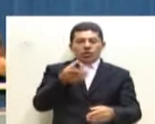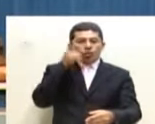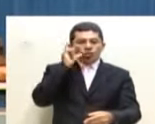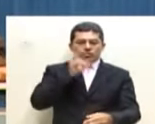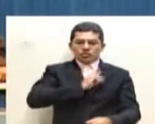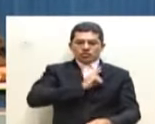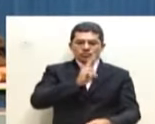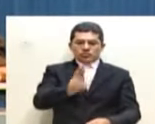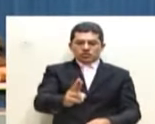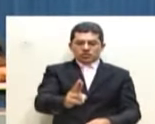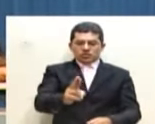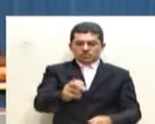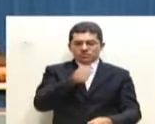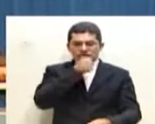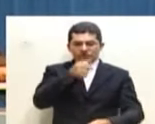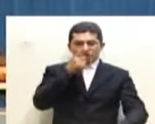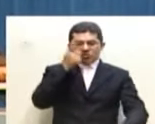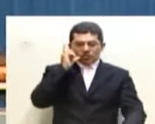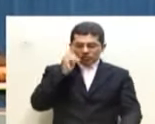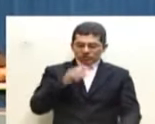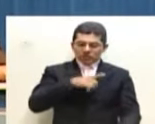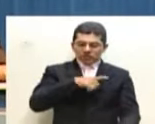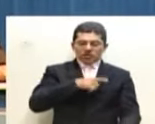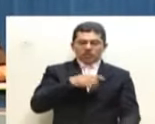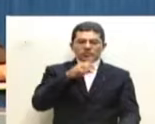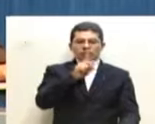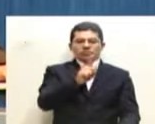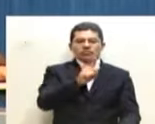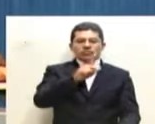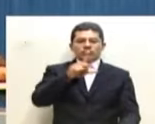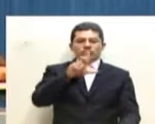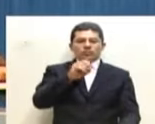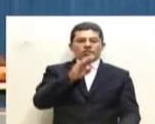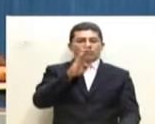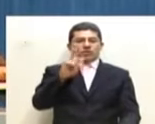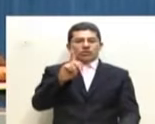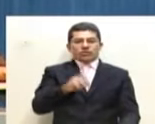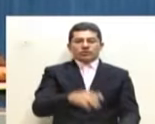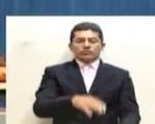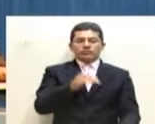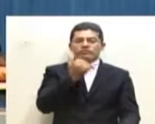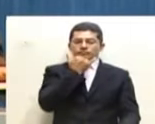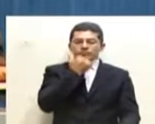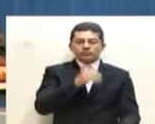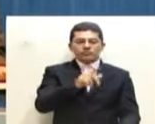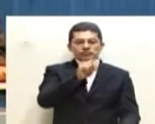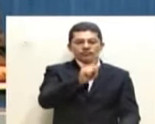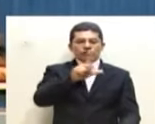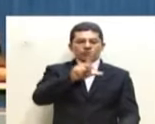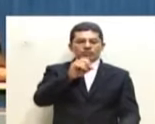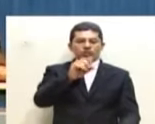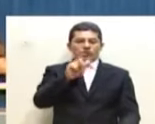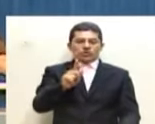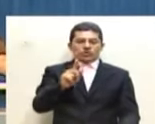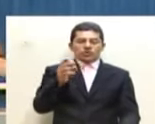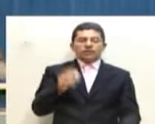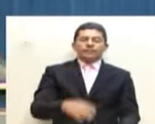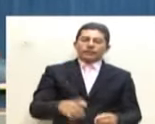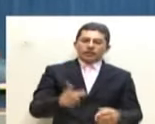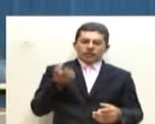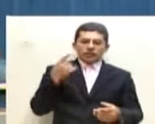publicada num blog da cidade e me perguntavam, uma das perguntas é se eu achava que a Assembleia Legislativa estava longe